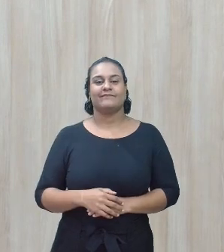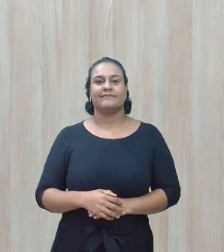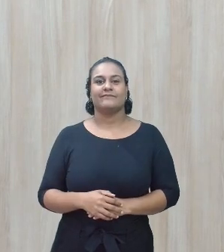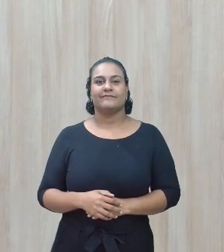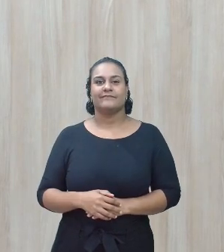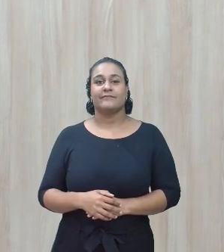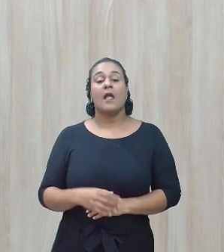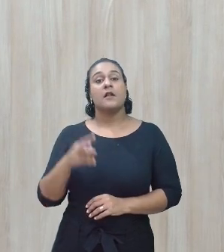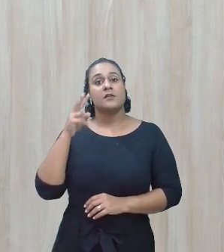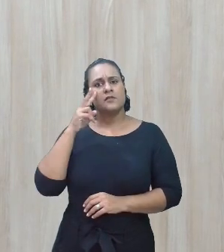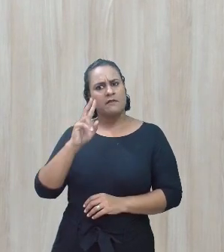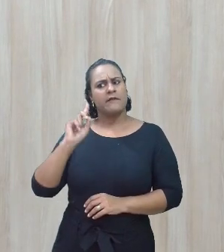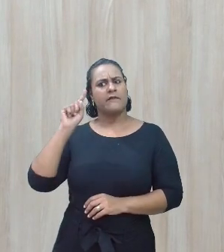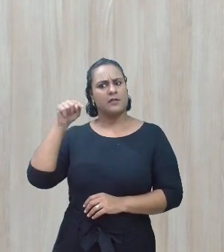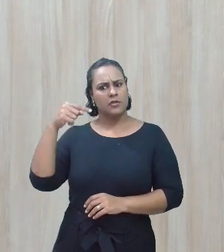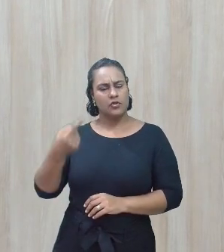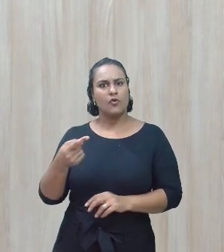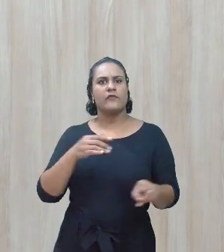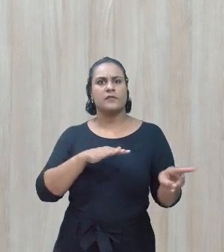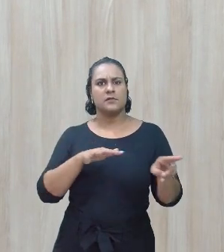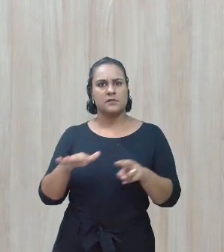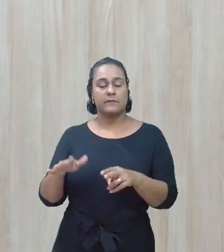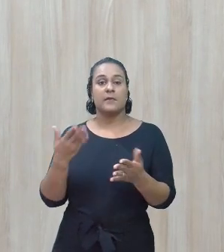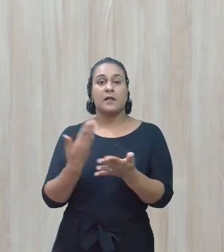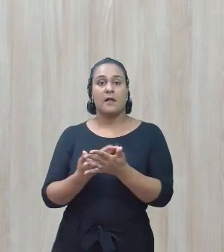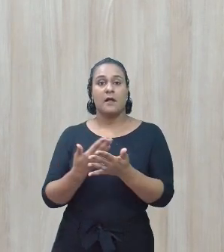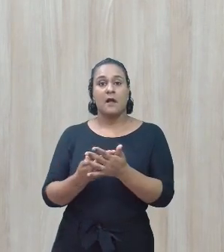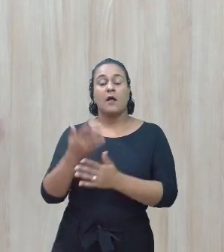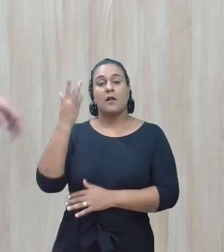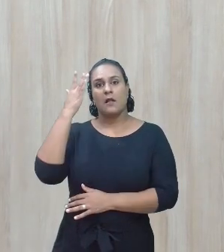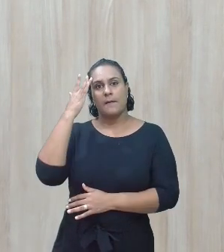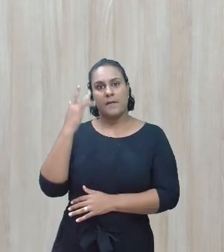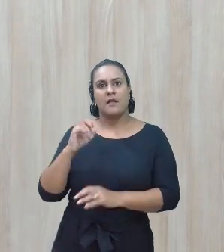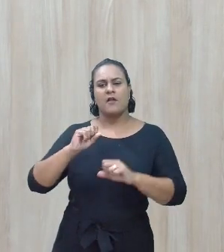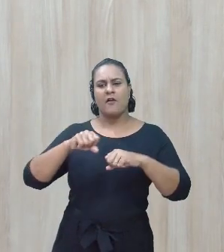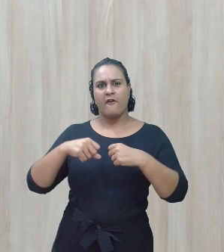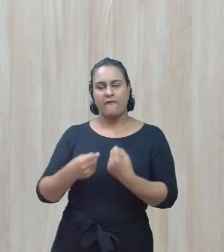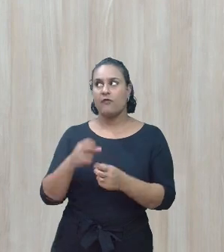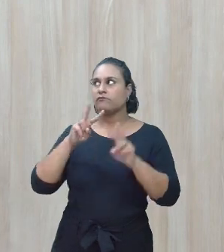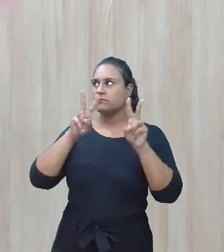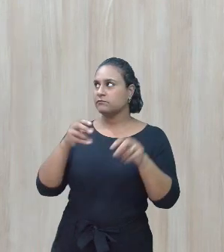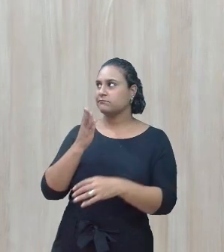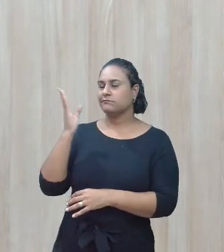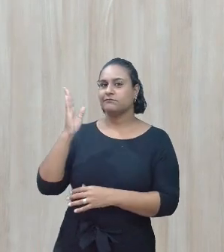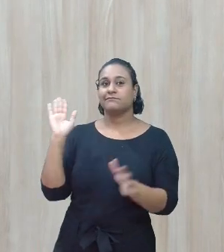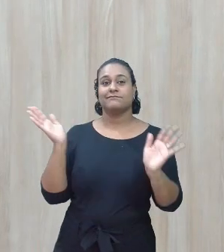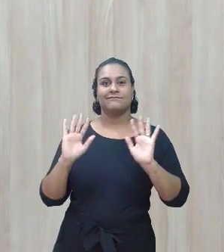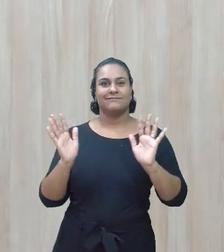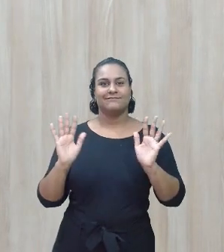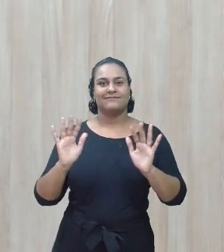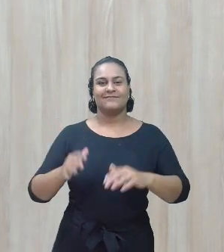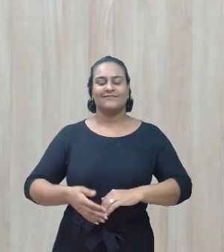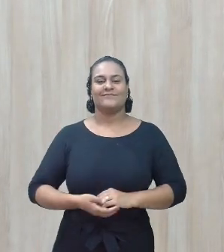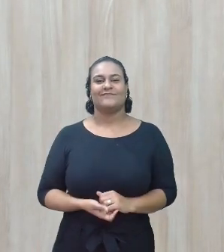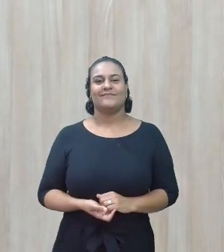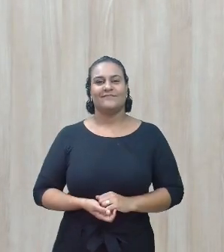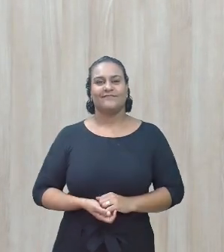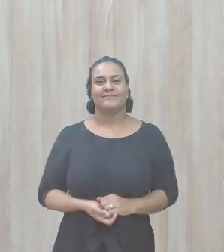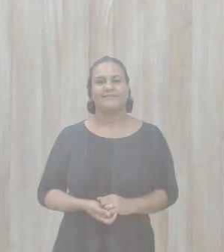gente vai se ver mais ainda essa semana. Na aula de amanhã, a gente reforça um pouquinho mais esse conteúdo. Até lá, pessoal!